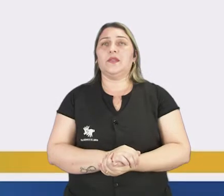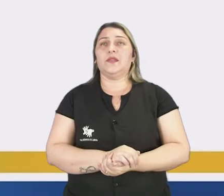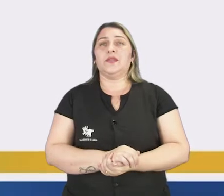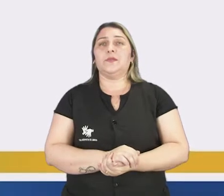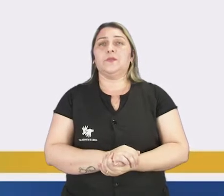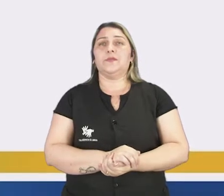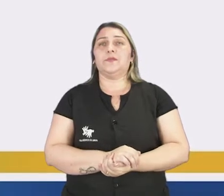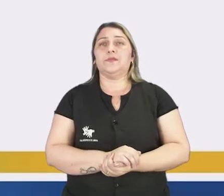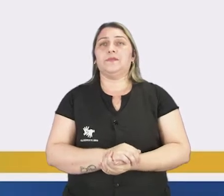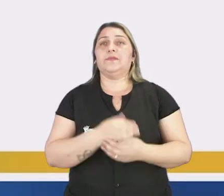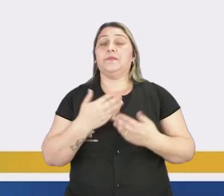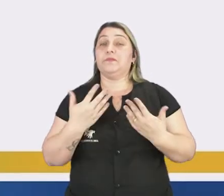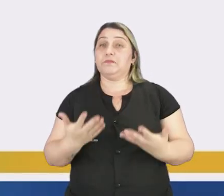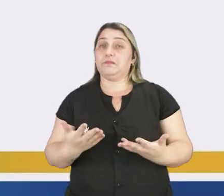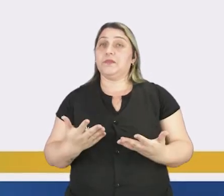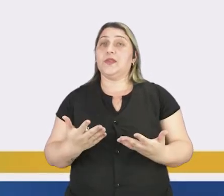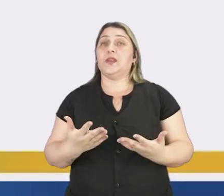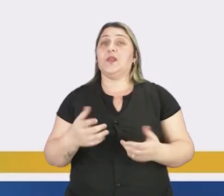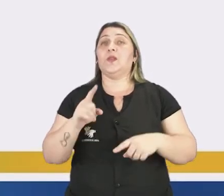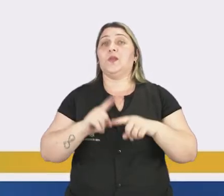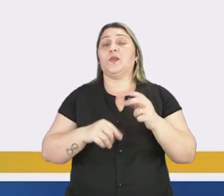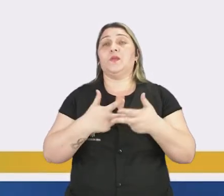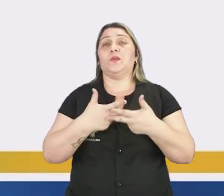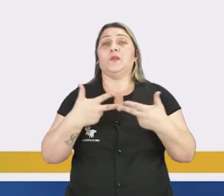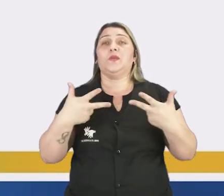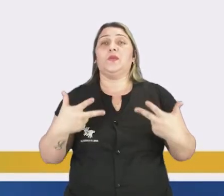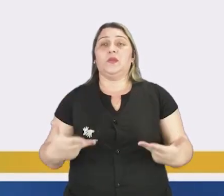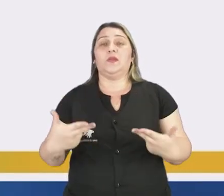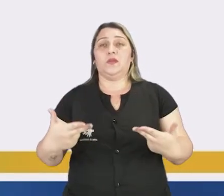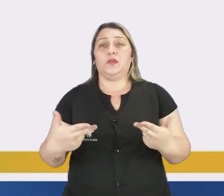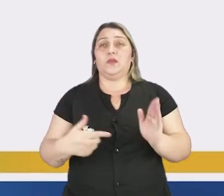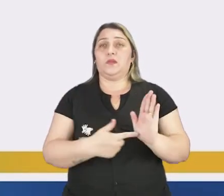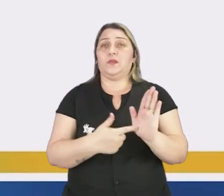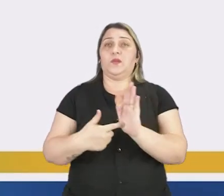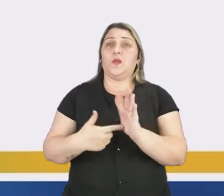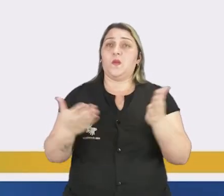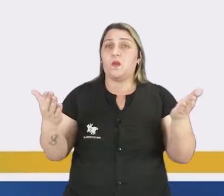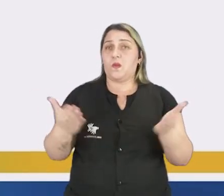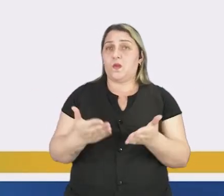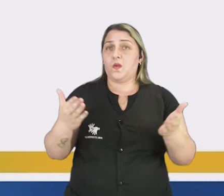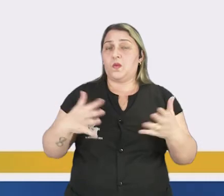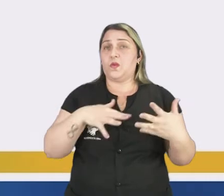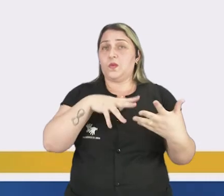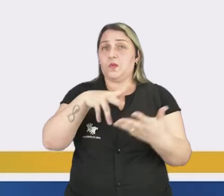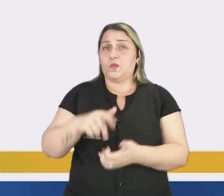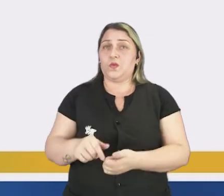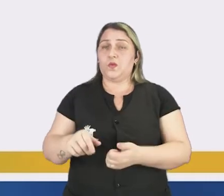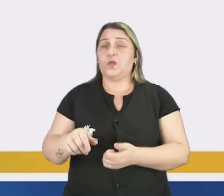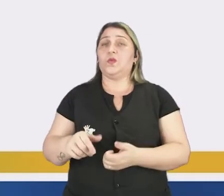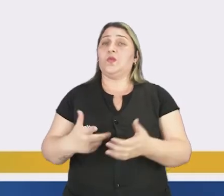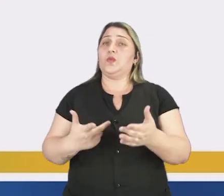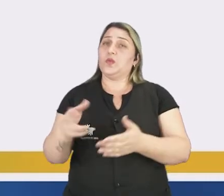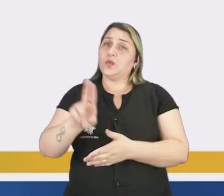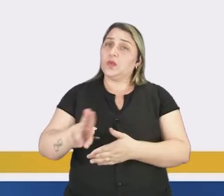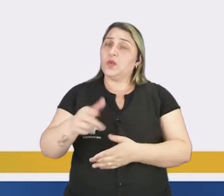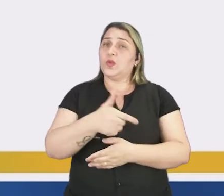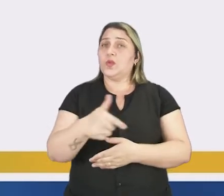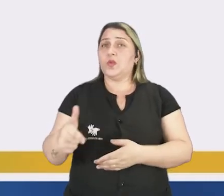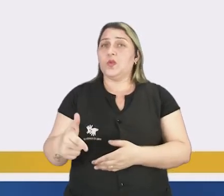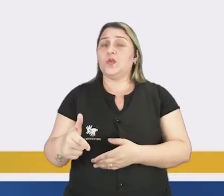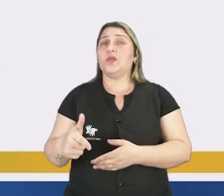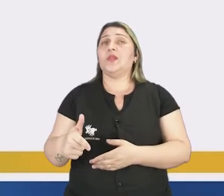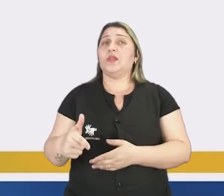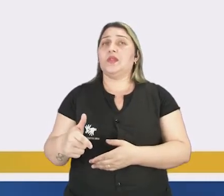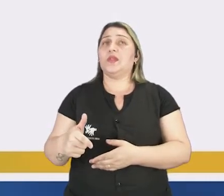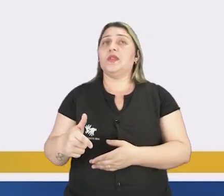obsolescência programada, ou seja, os objetos que são ofertados hoje no mundo do consumo, eles não têm durabilidade.